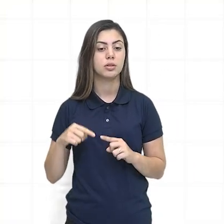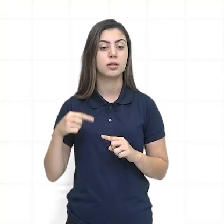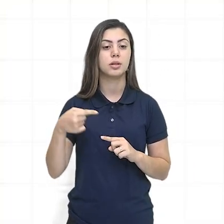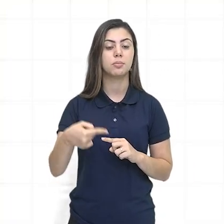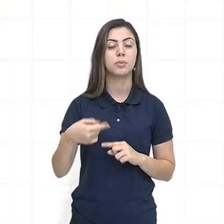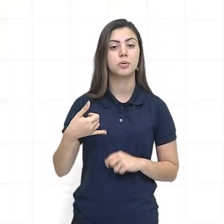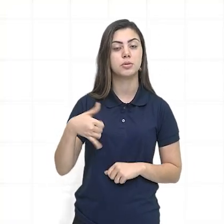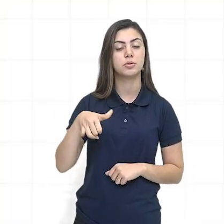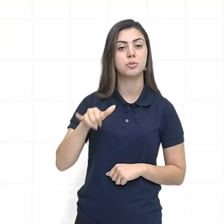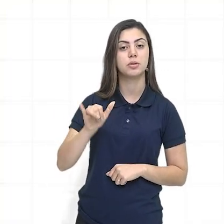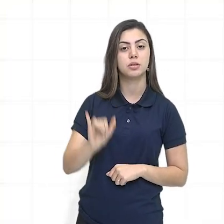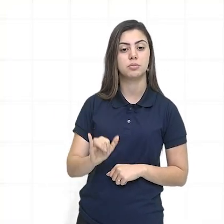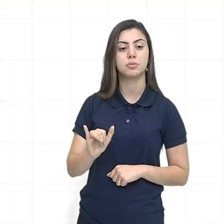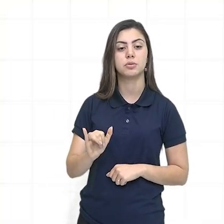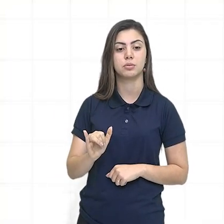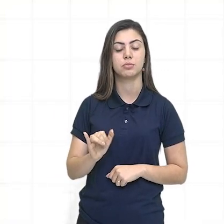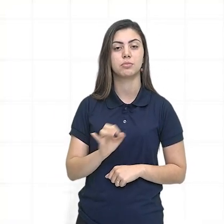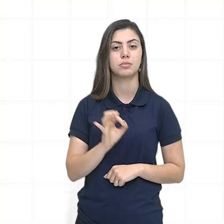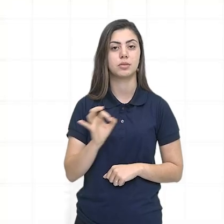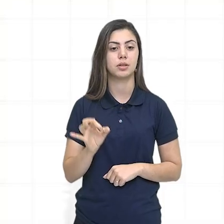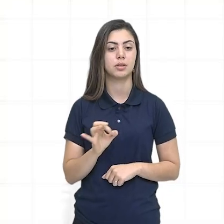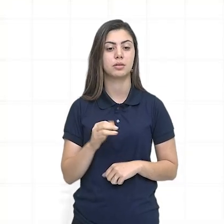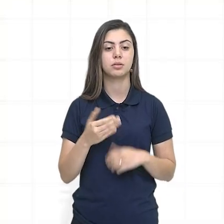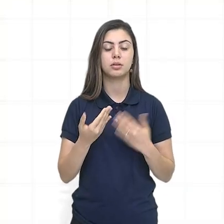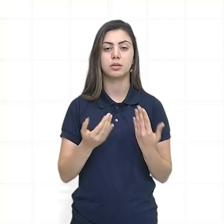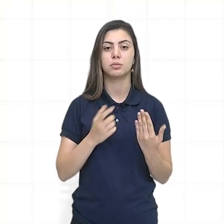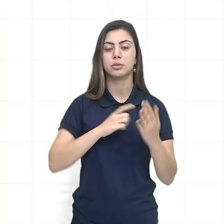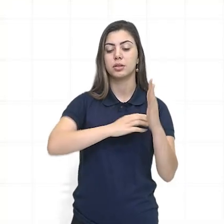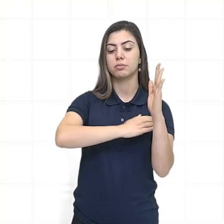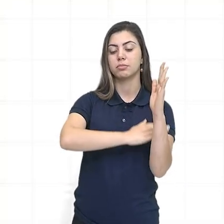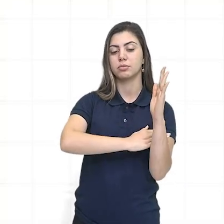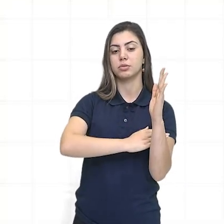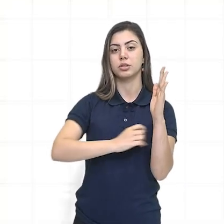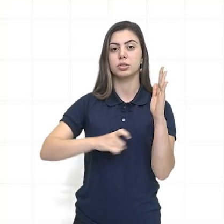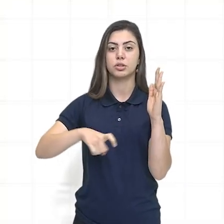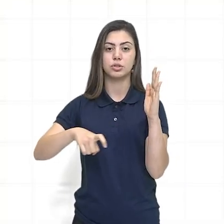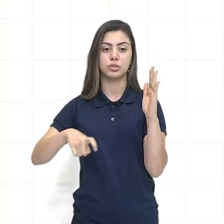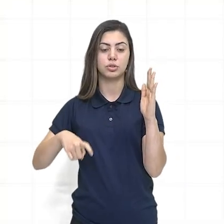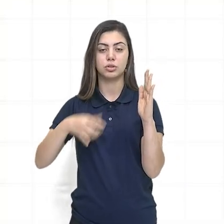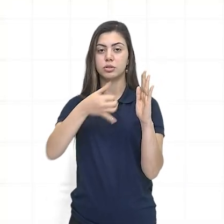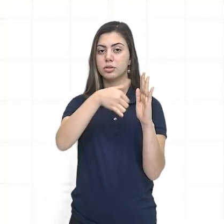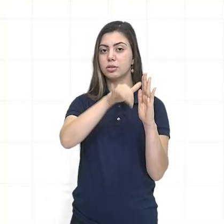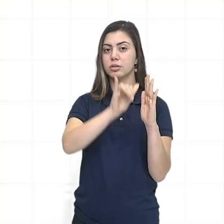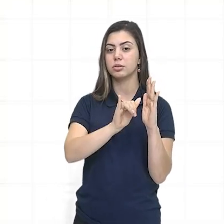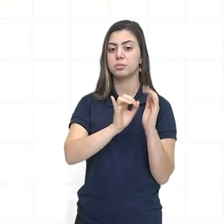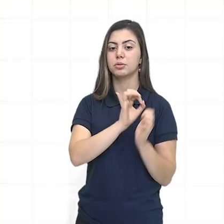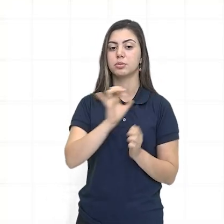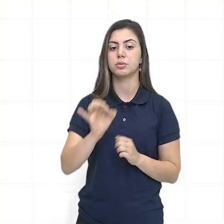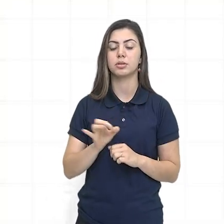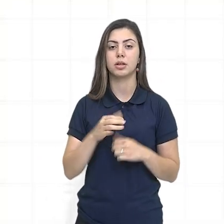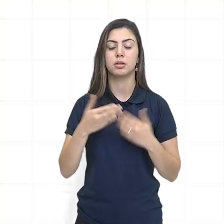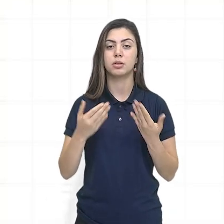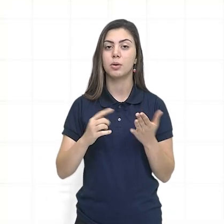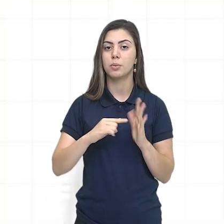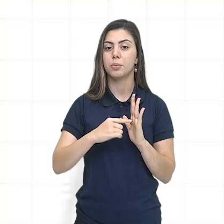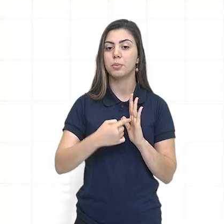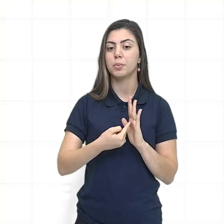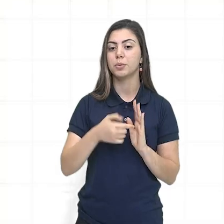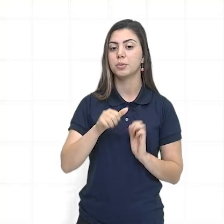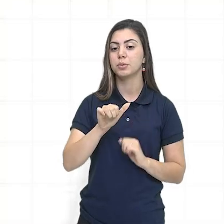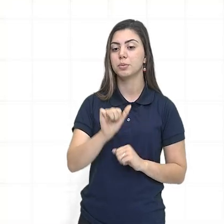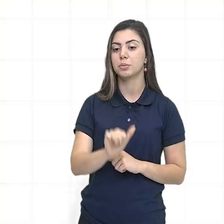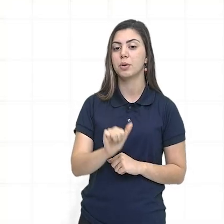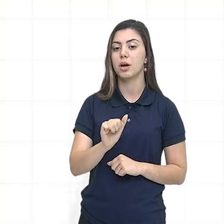de Y, né? Ó, X e Y. Então, aqui, no caso, o ponto A, ó,